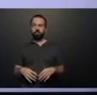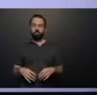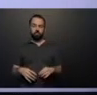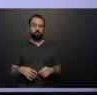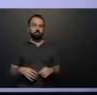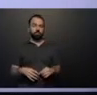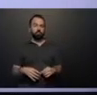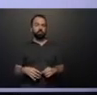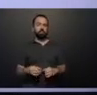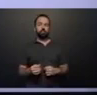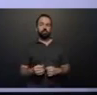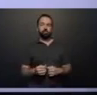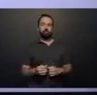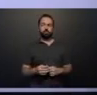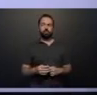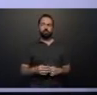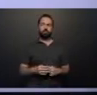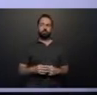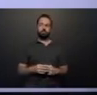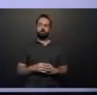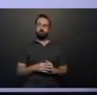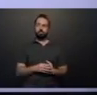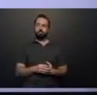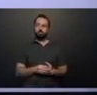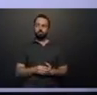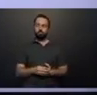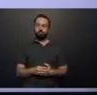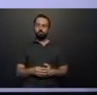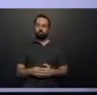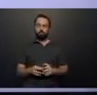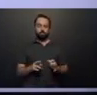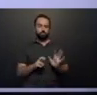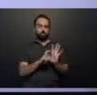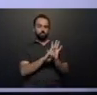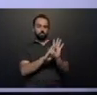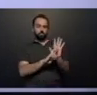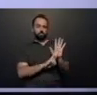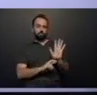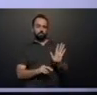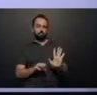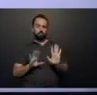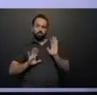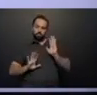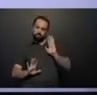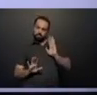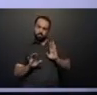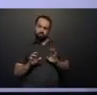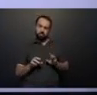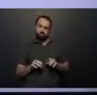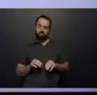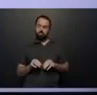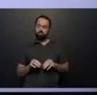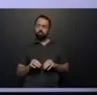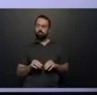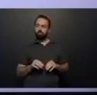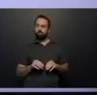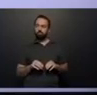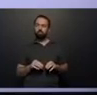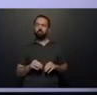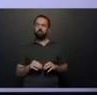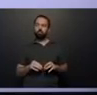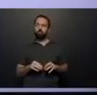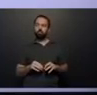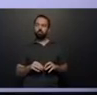gente tem essa informação. E quais são as regras de segurança no laboratório?